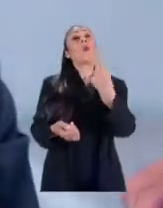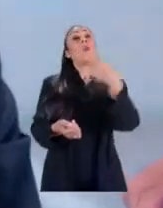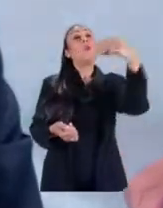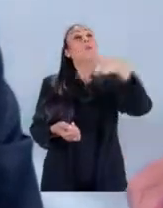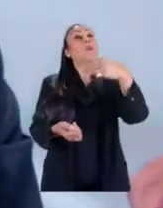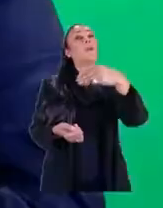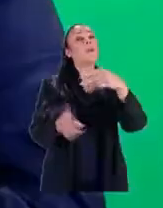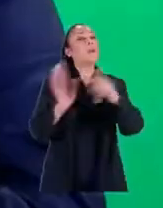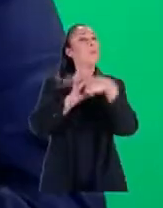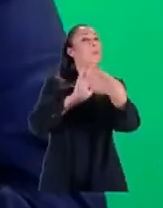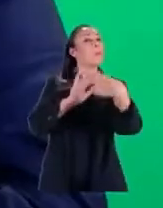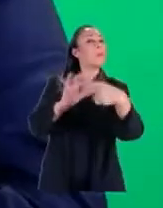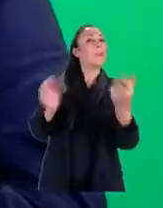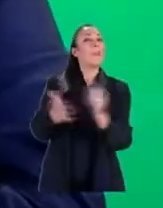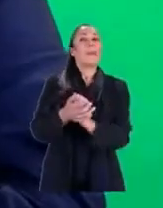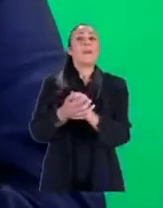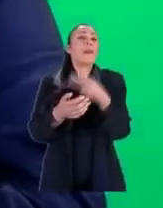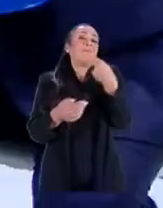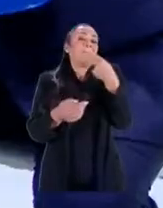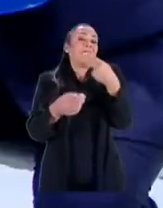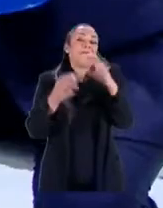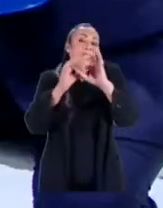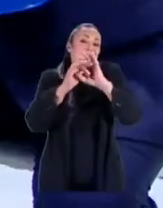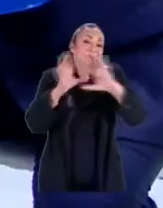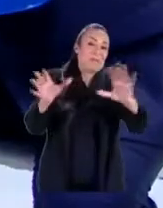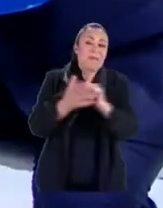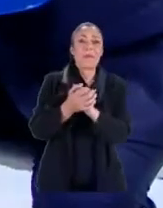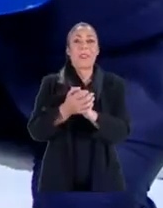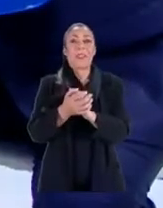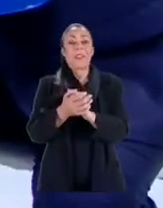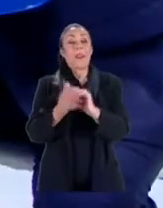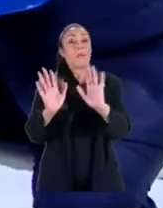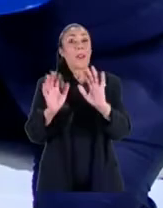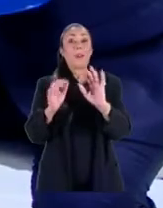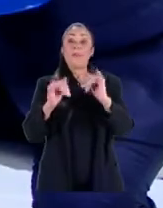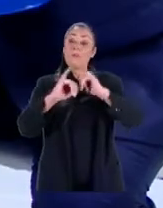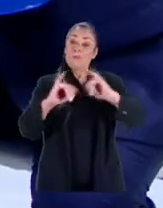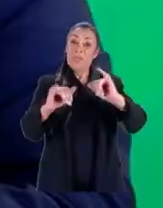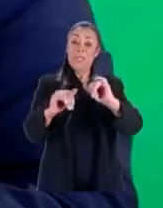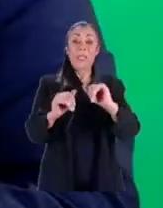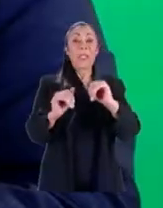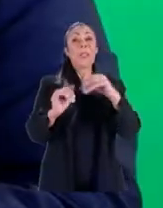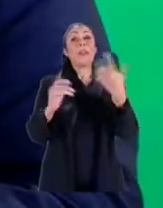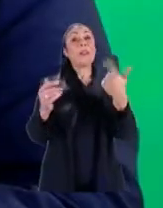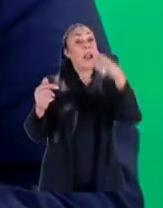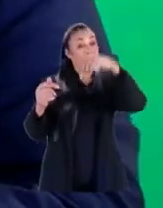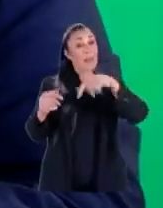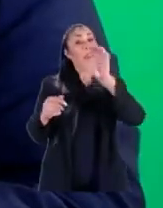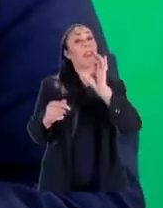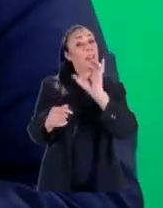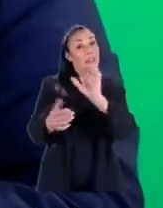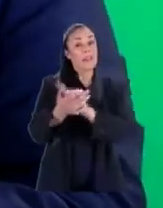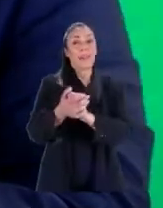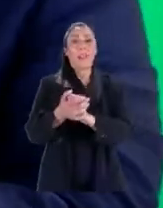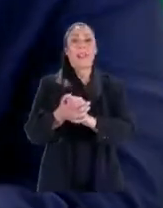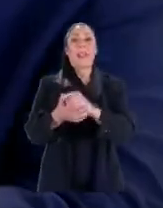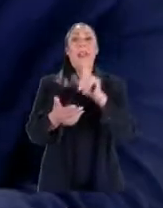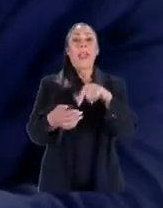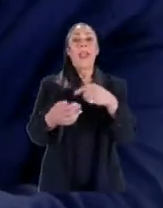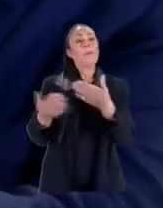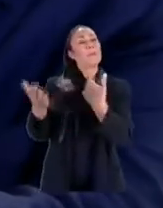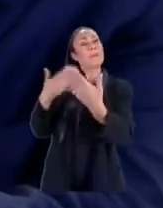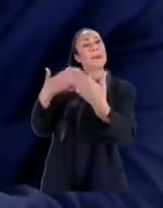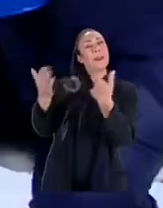você falar o que você quiser, para dizer que o nosso programa é assim. É um quadro para